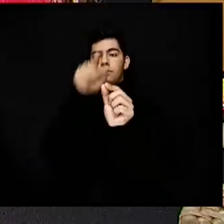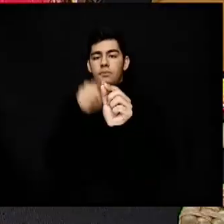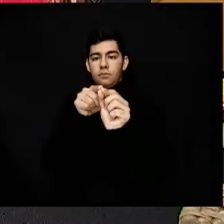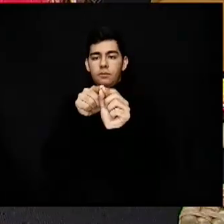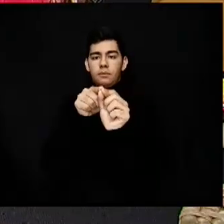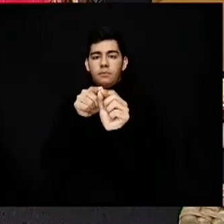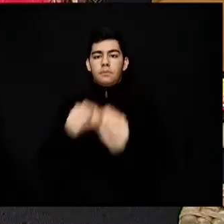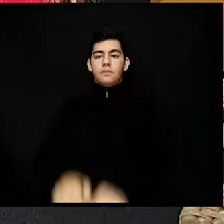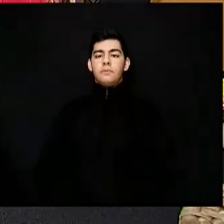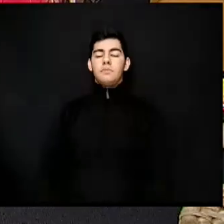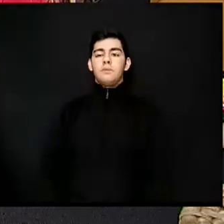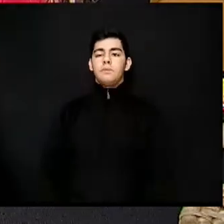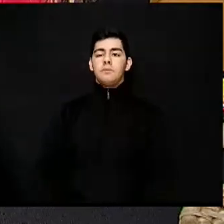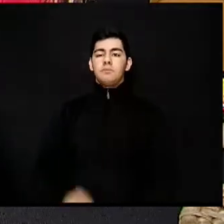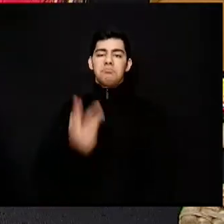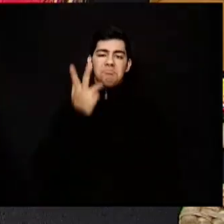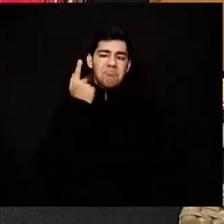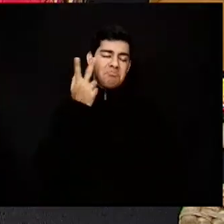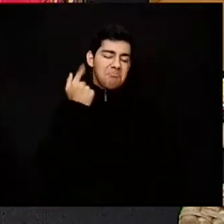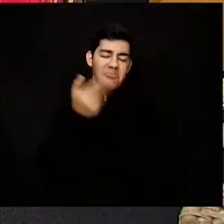fazer, certo?